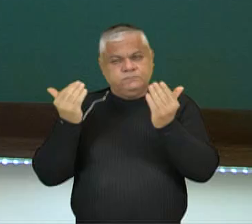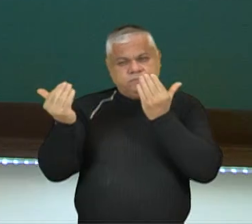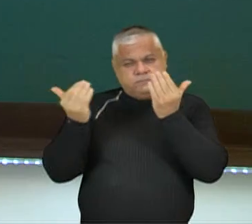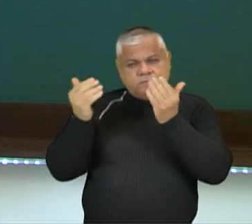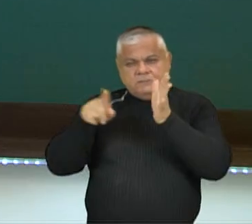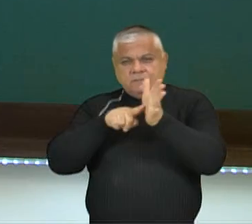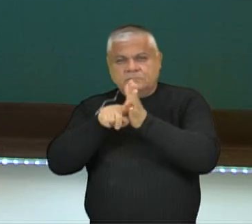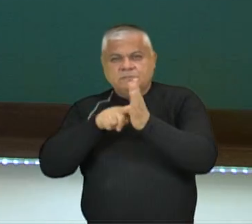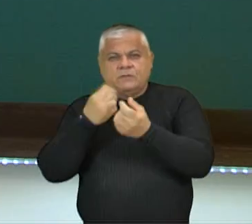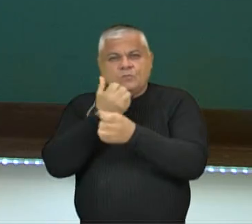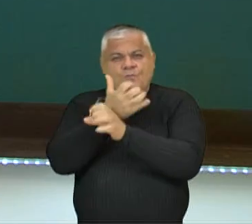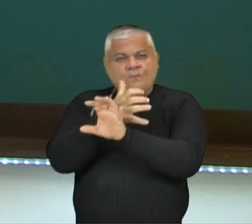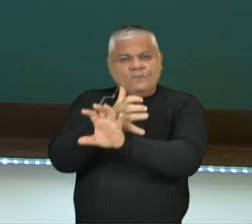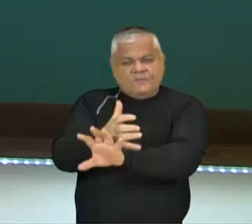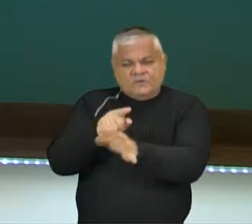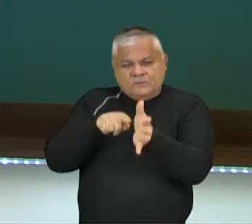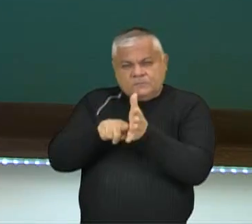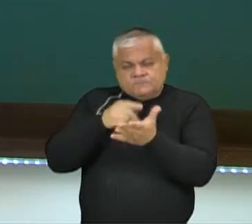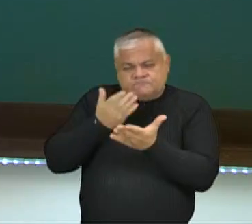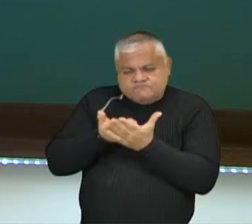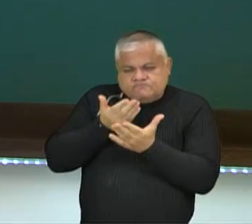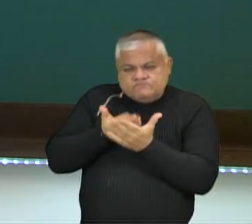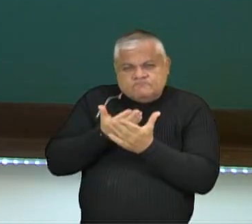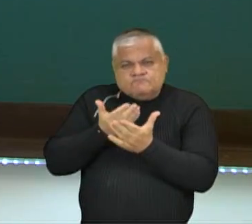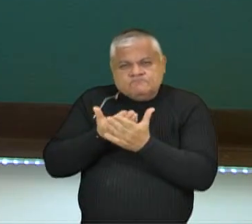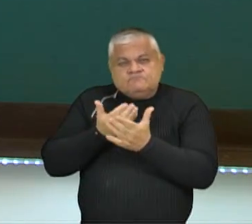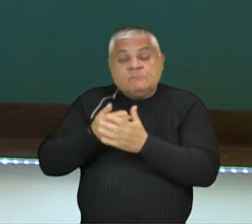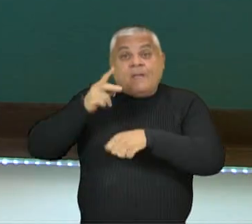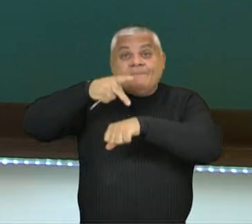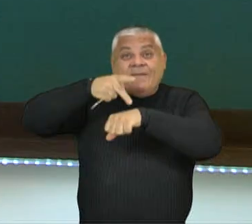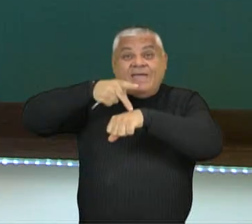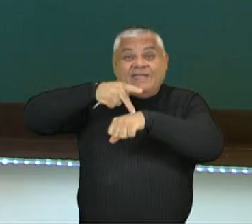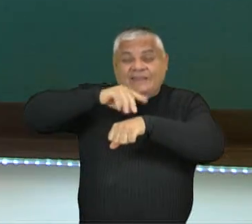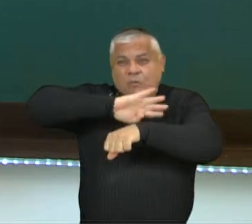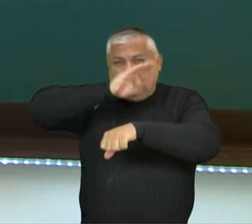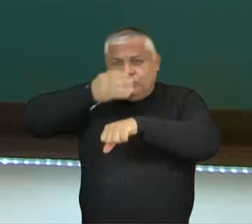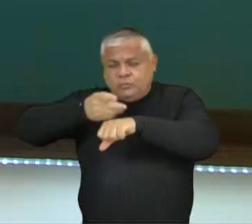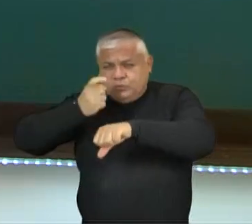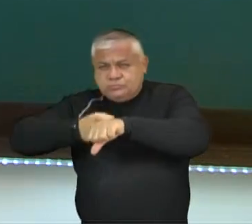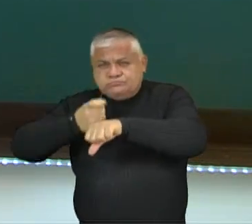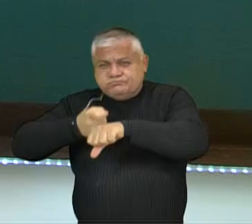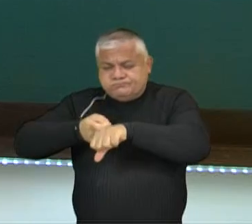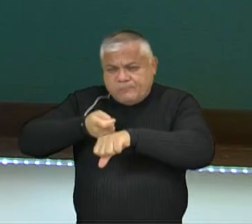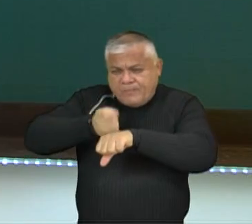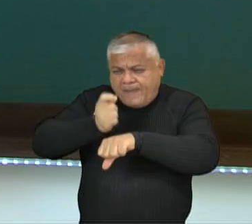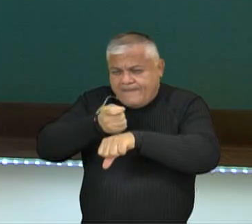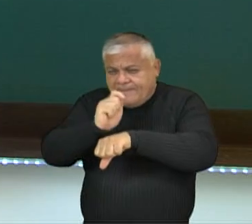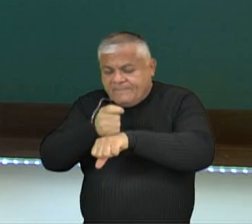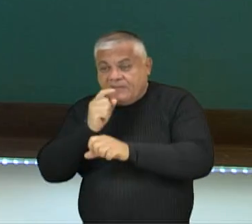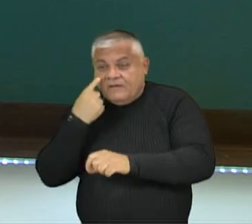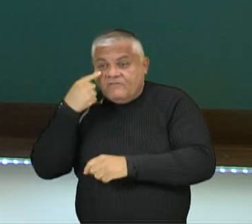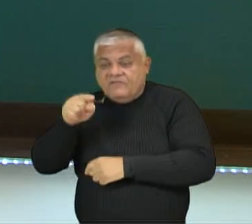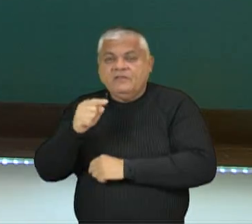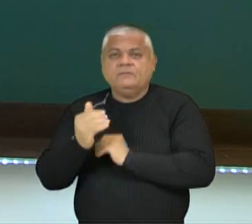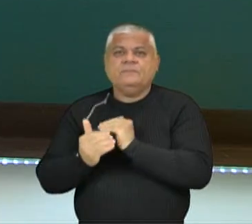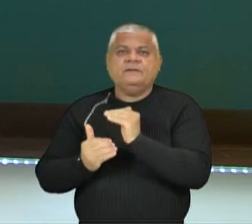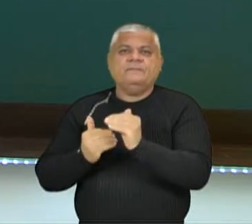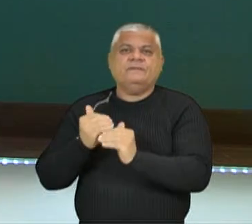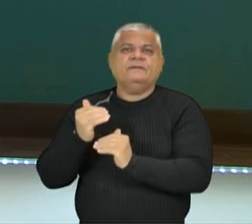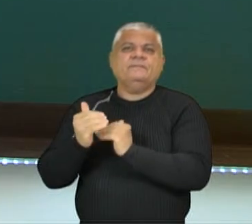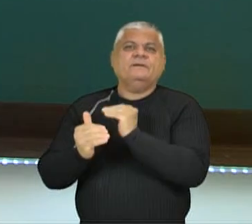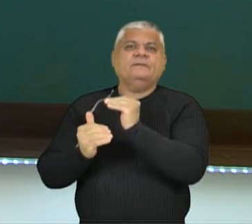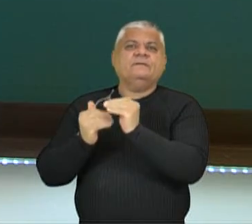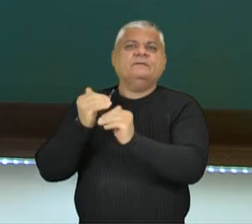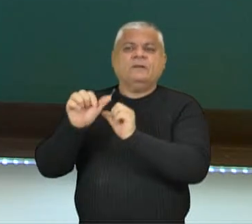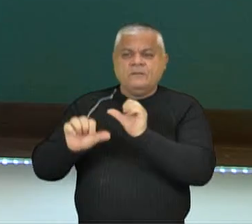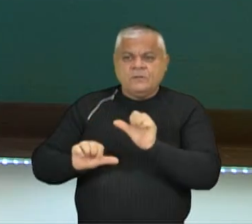diversos fósseis ao longo das camadas de rocha que a gente tem na Terra, a gente também vai acompanhando todos esses processos